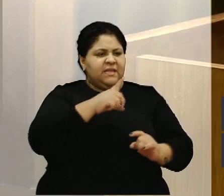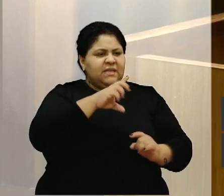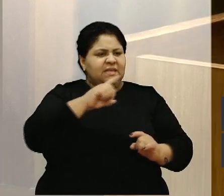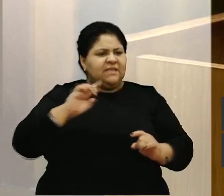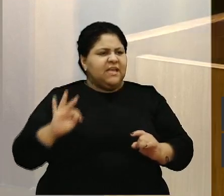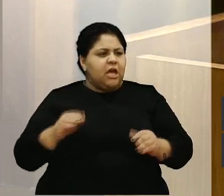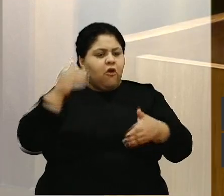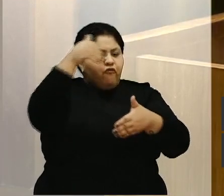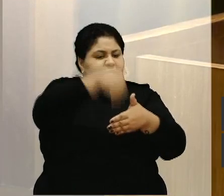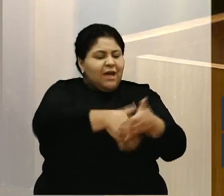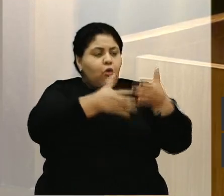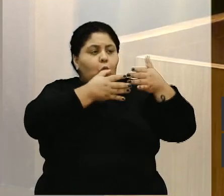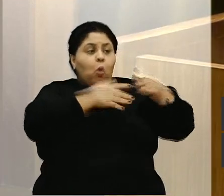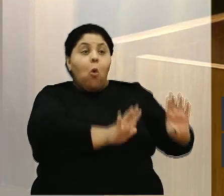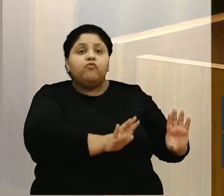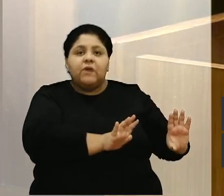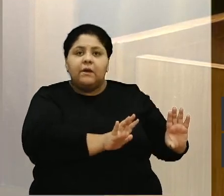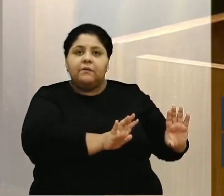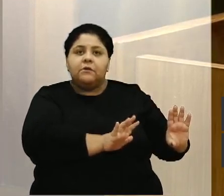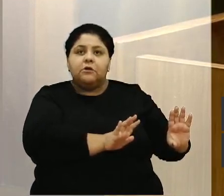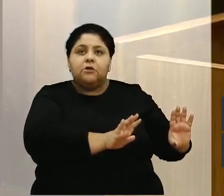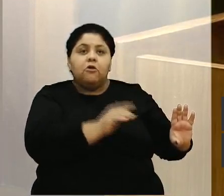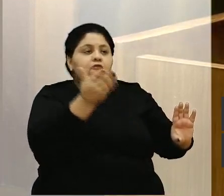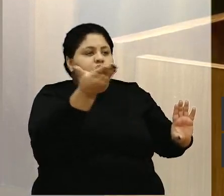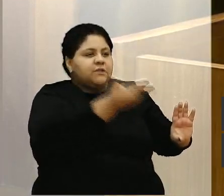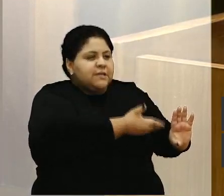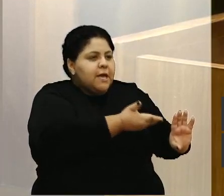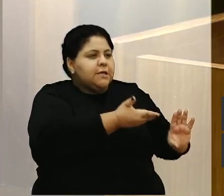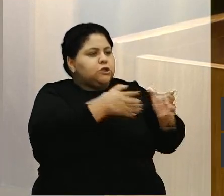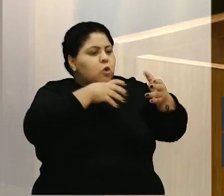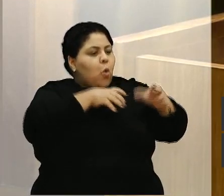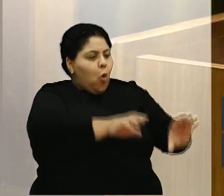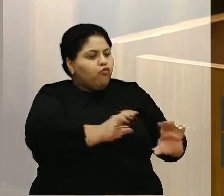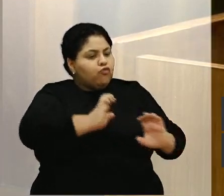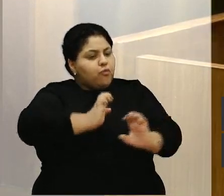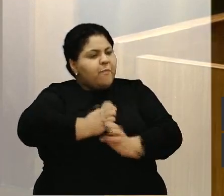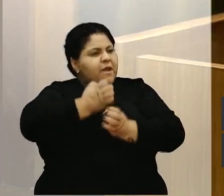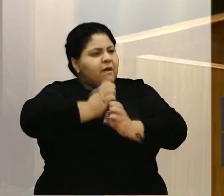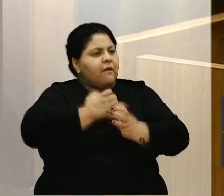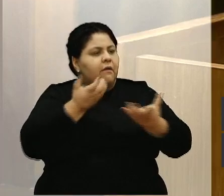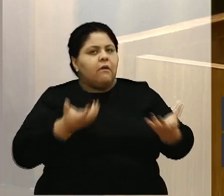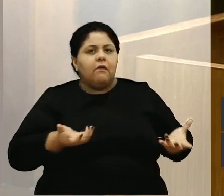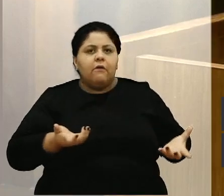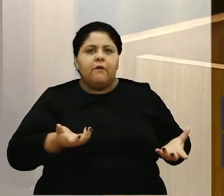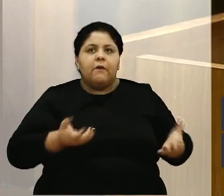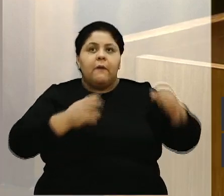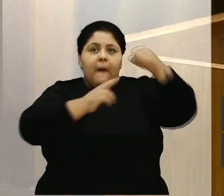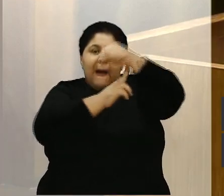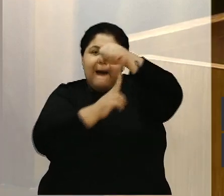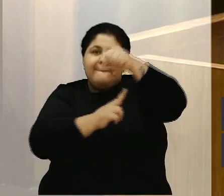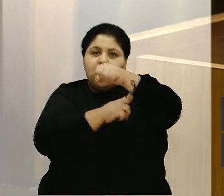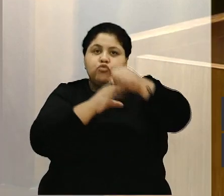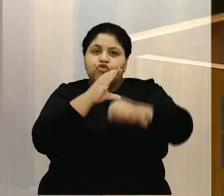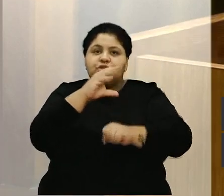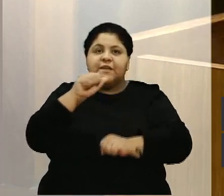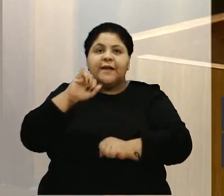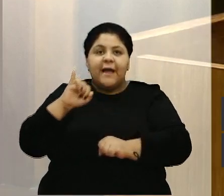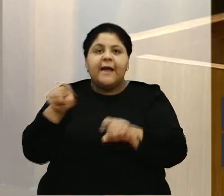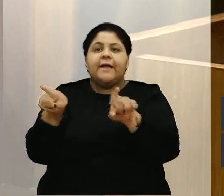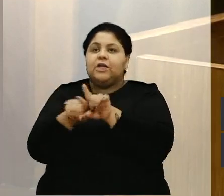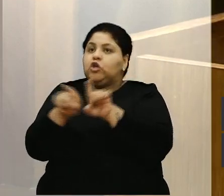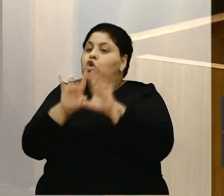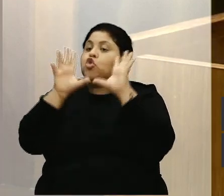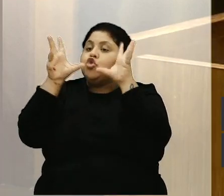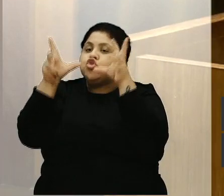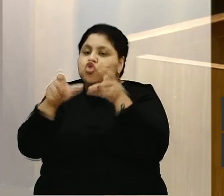votaram contra. Vocês contra o seu empreendimento. A ponte do Caí também. Que tudo